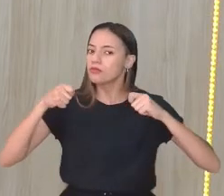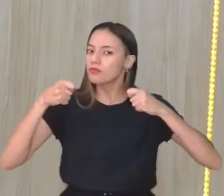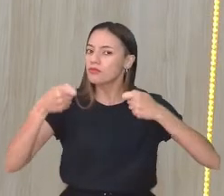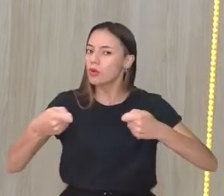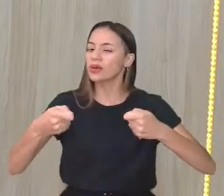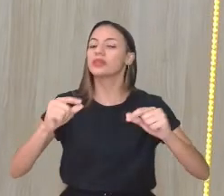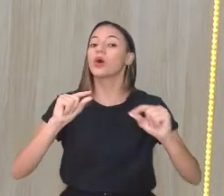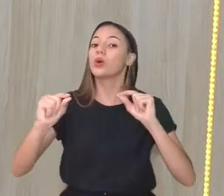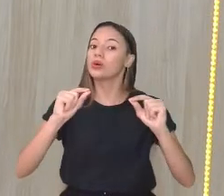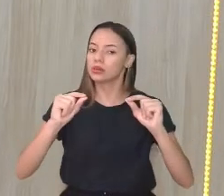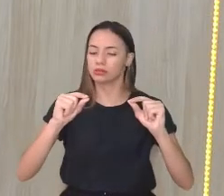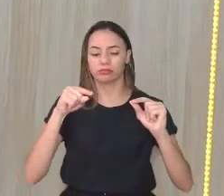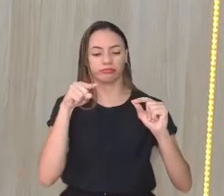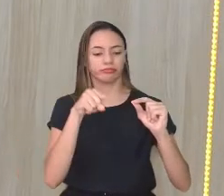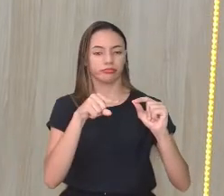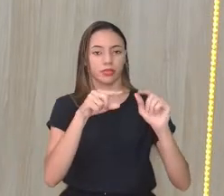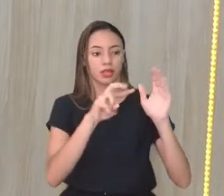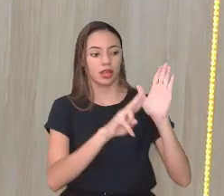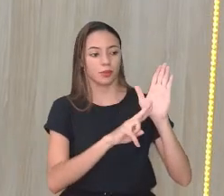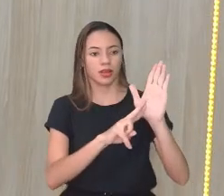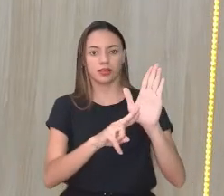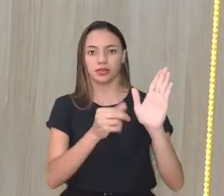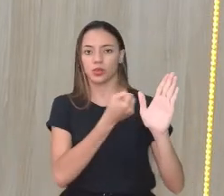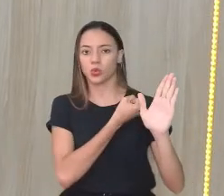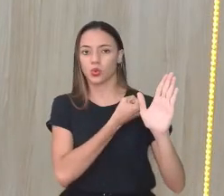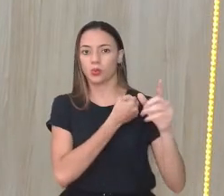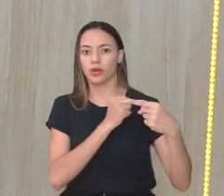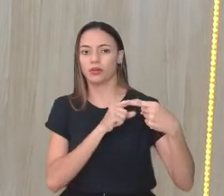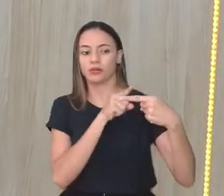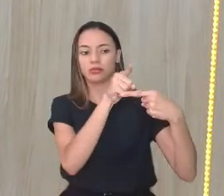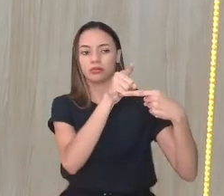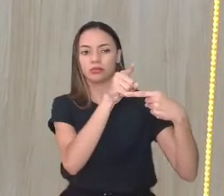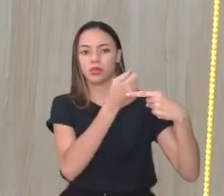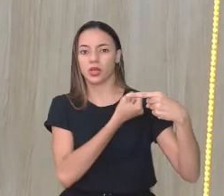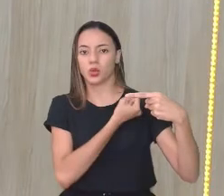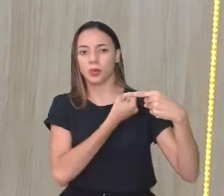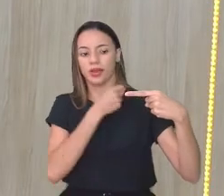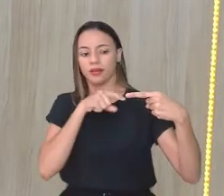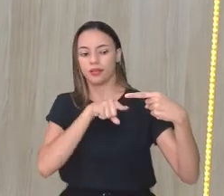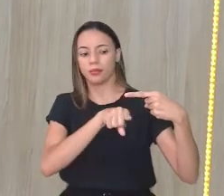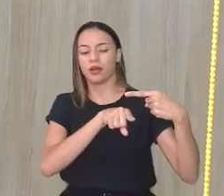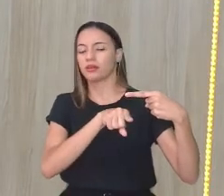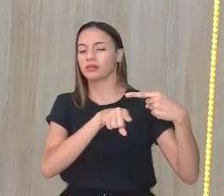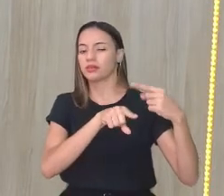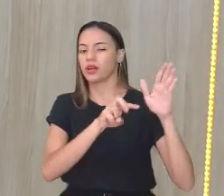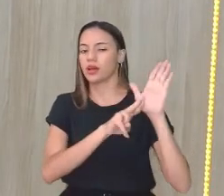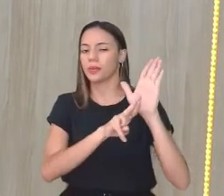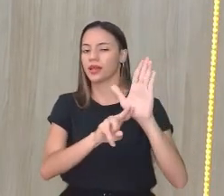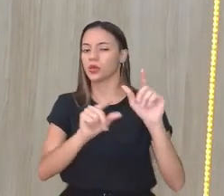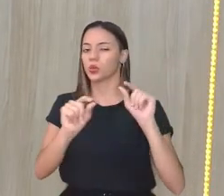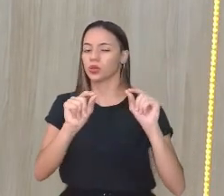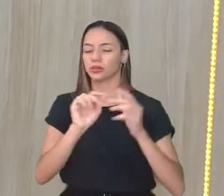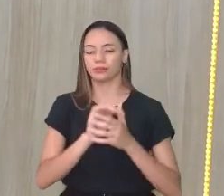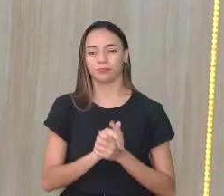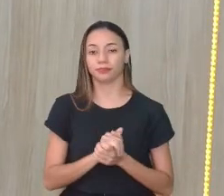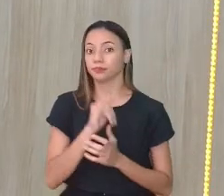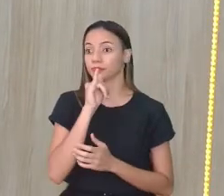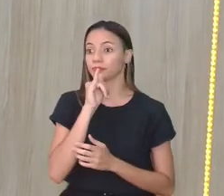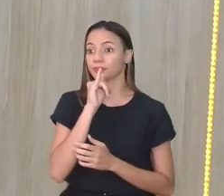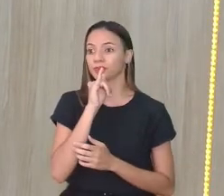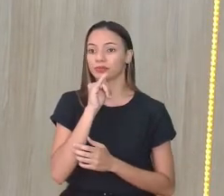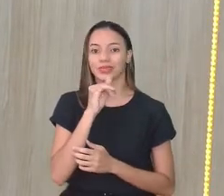reforçar essa coisa do que representa o número de cima, do que representa o número de baixo. Então, por exemplo,